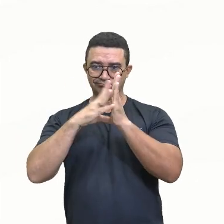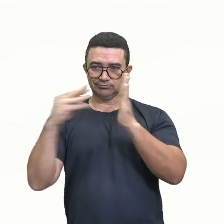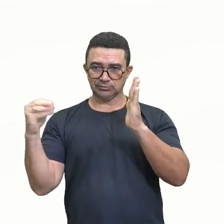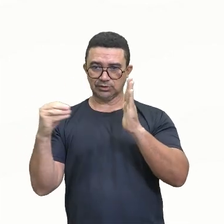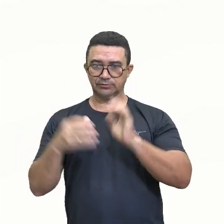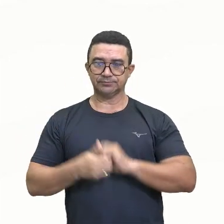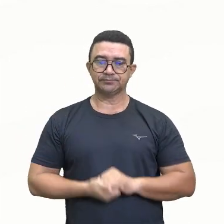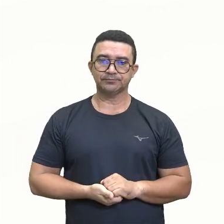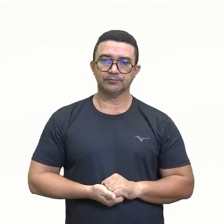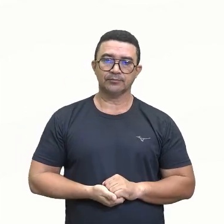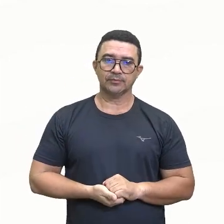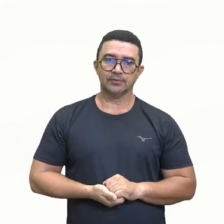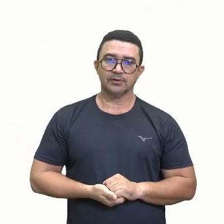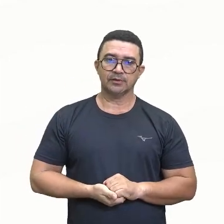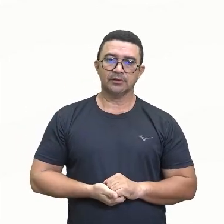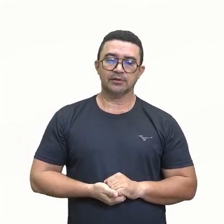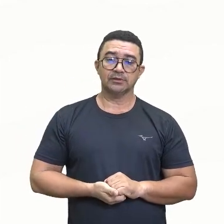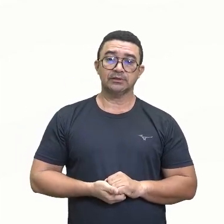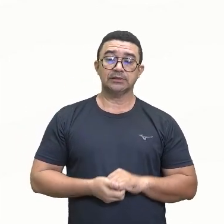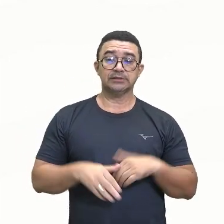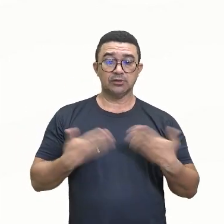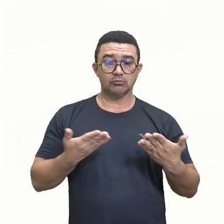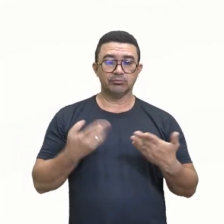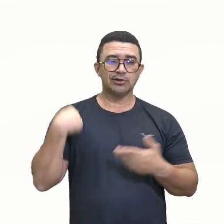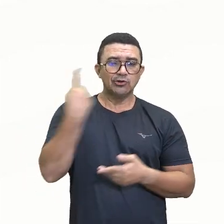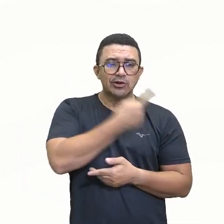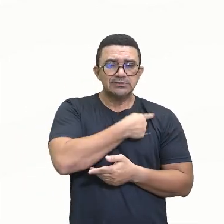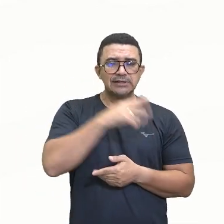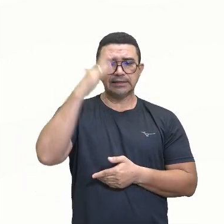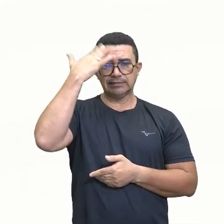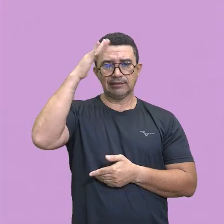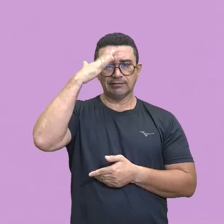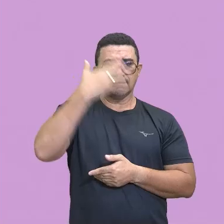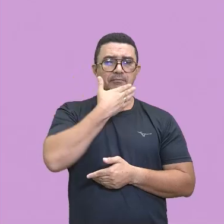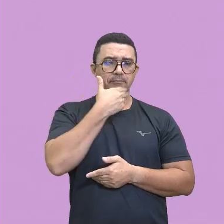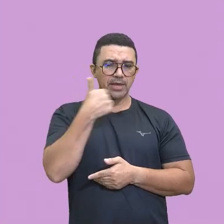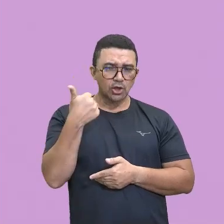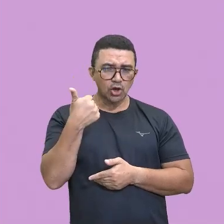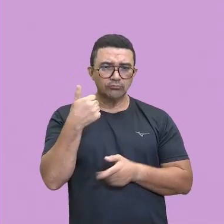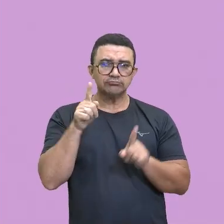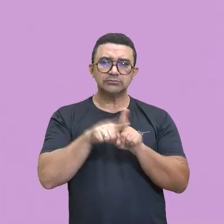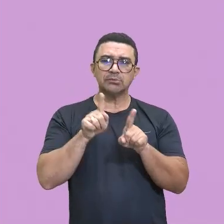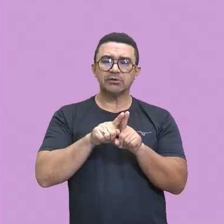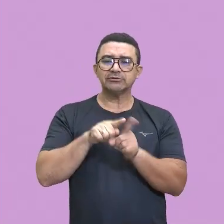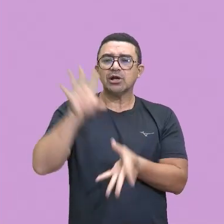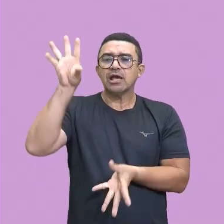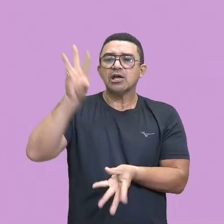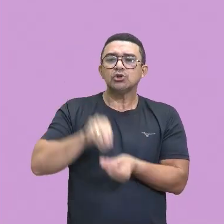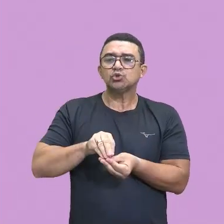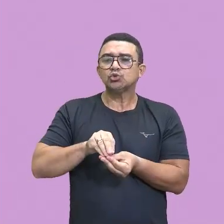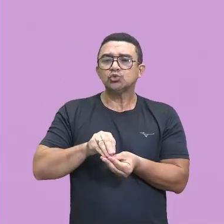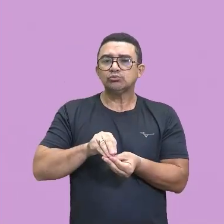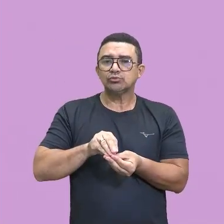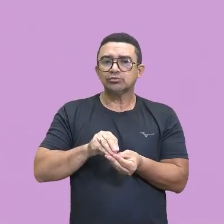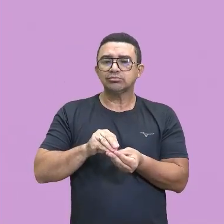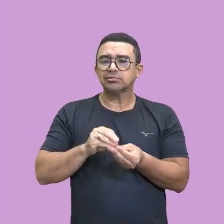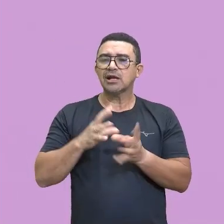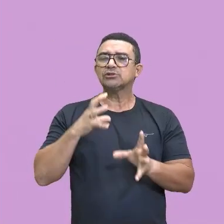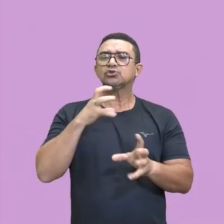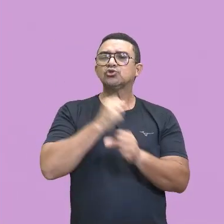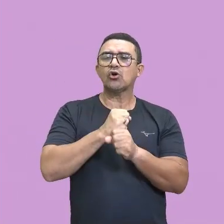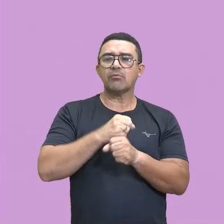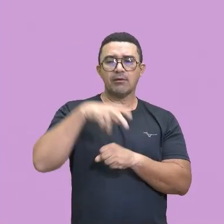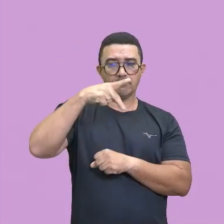que a gente possa, então, compreender melhor, nós trouxemos aqui um resumo sobre a soma da